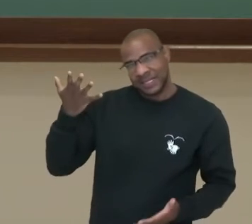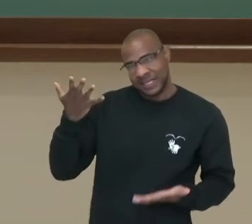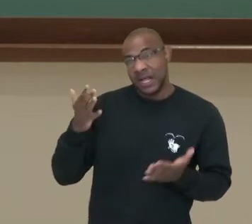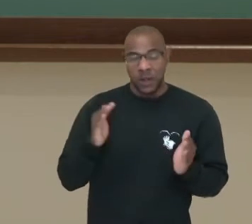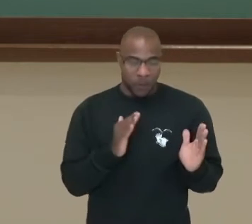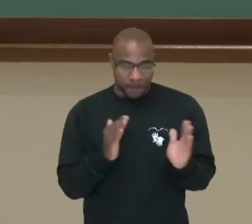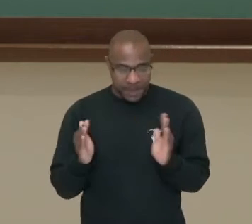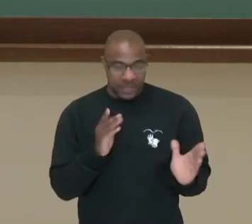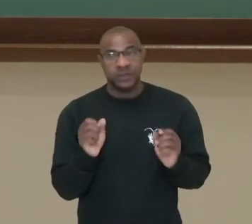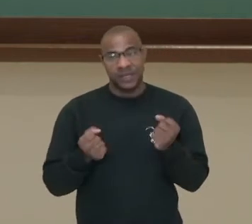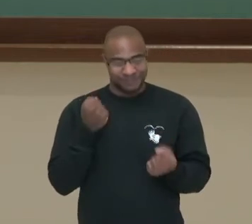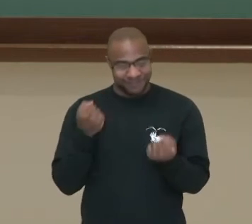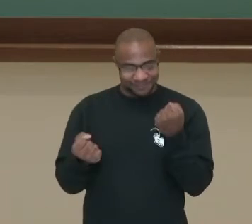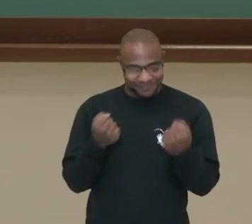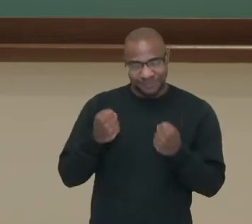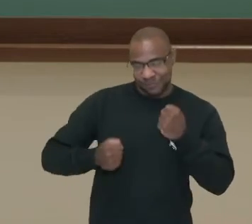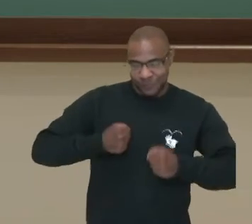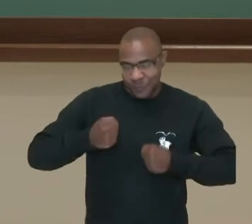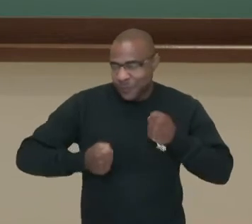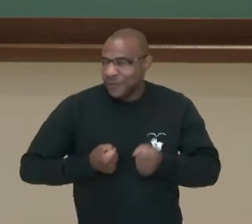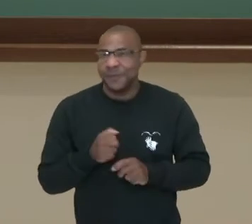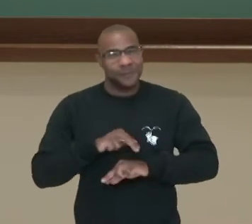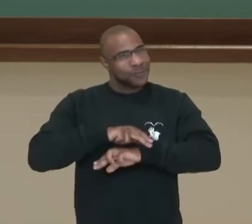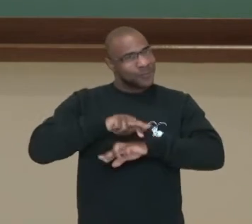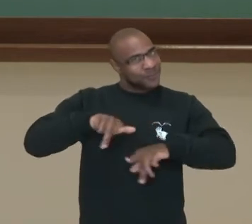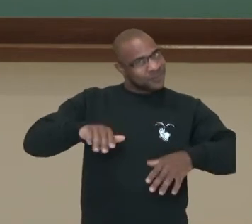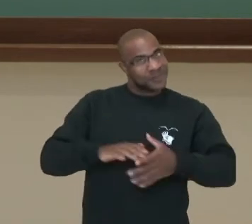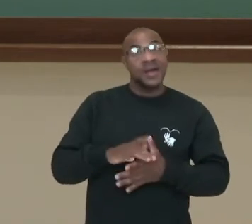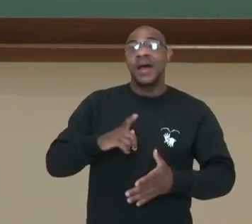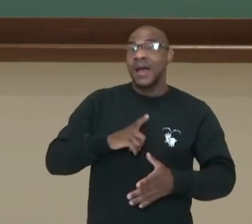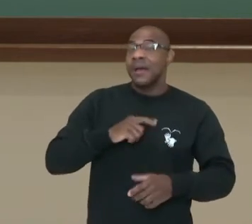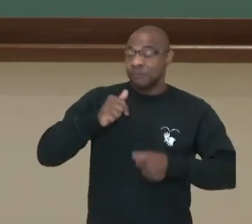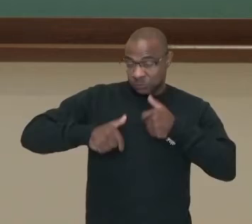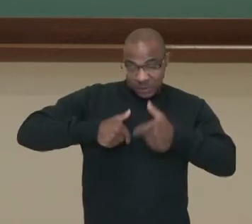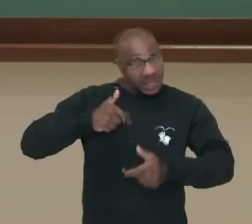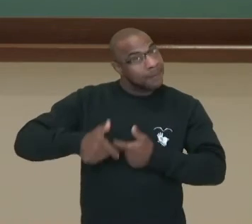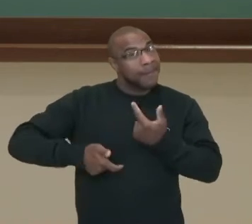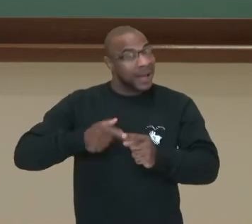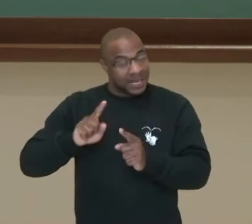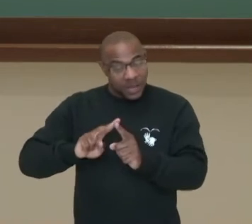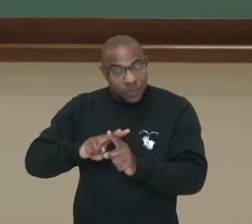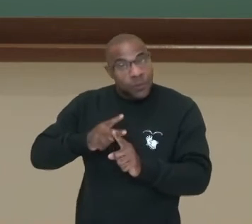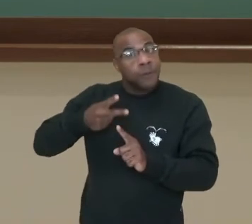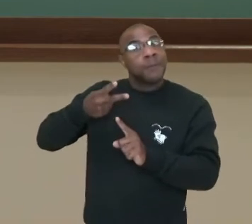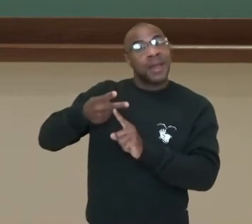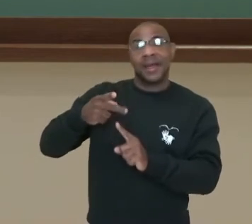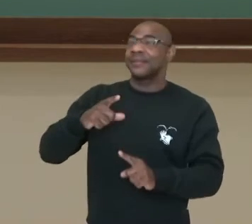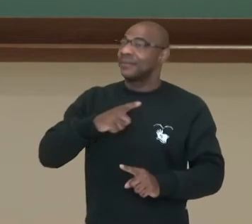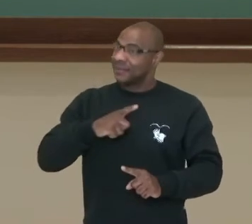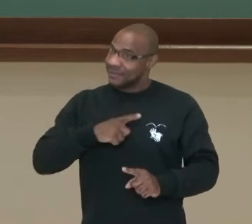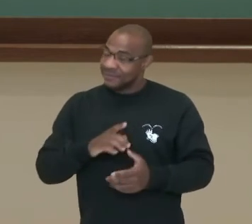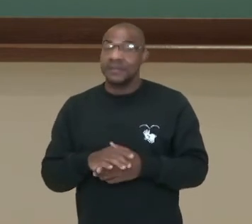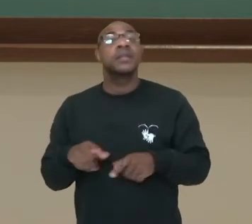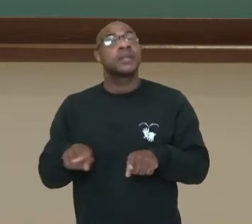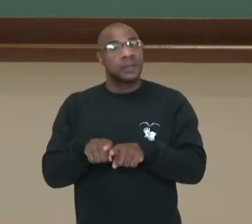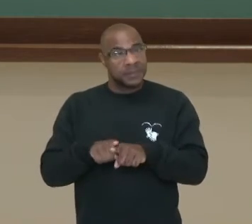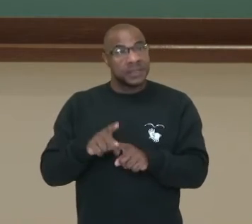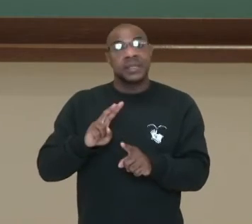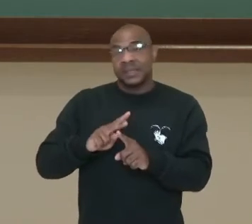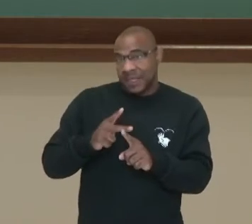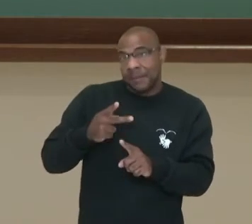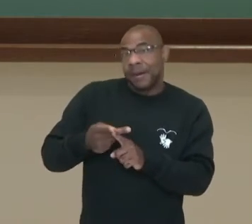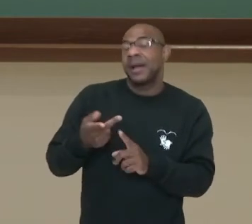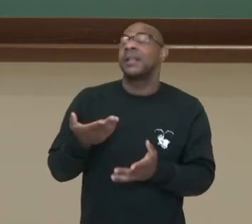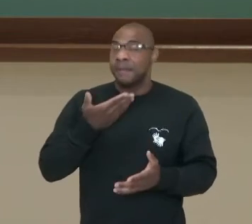atividade física e isso vai permitir com que os músculos eles trabalhem de forma mais satisfatória, né, mais